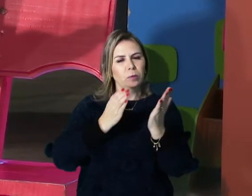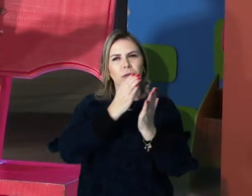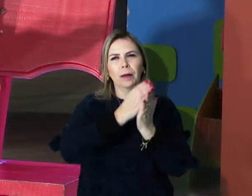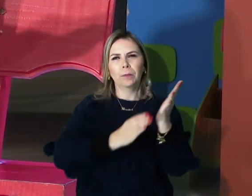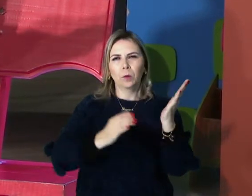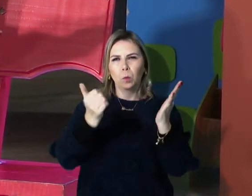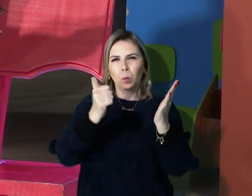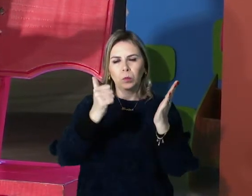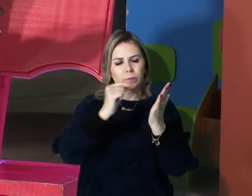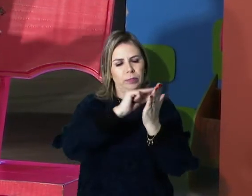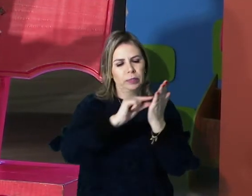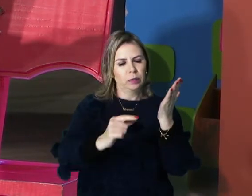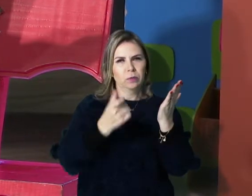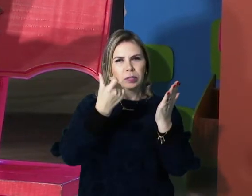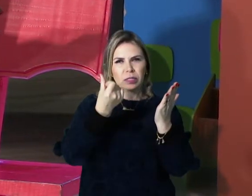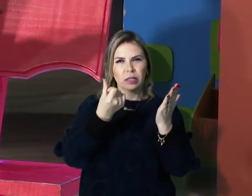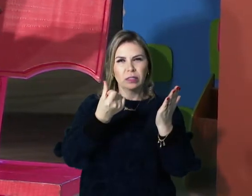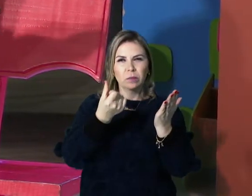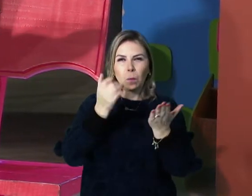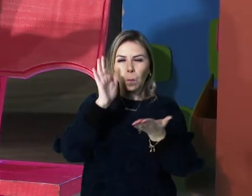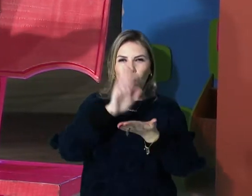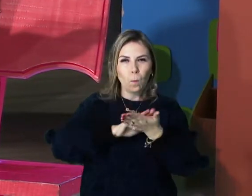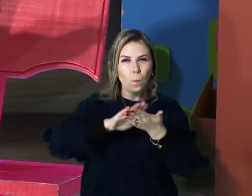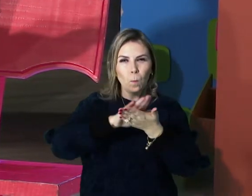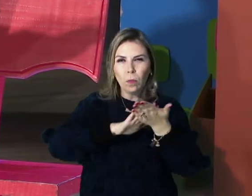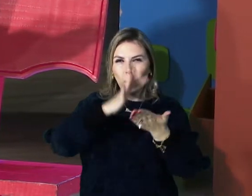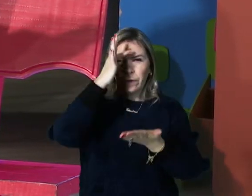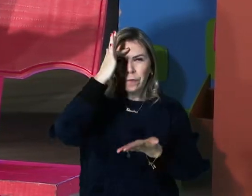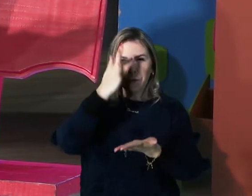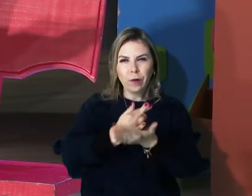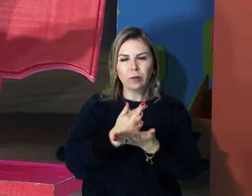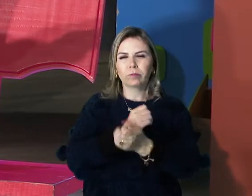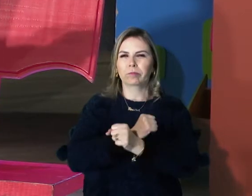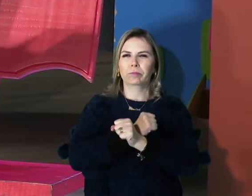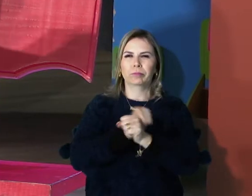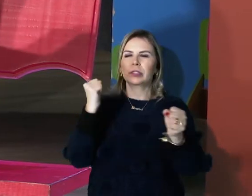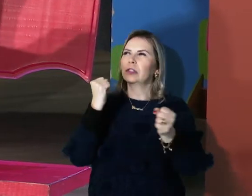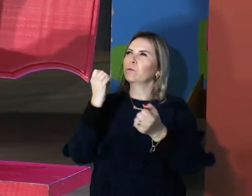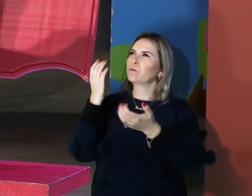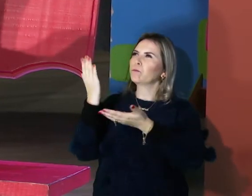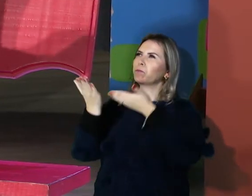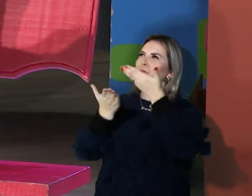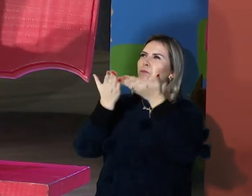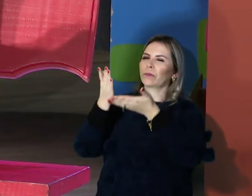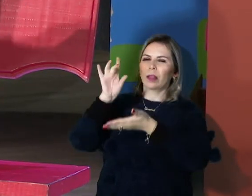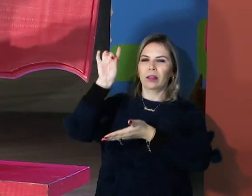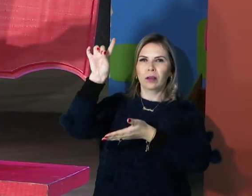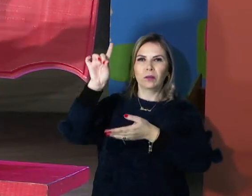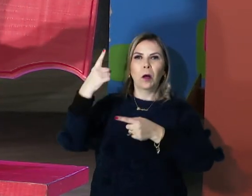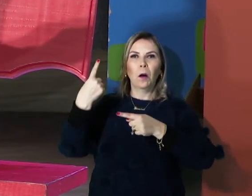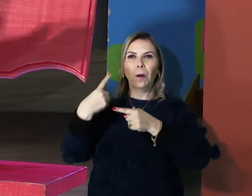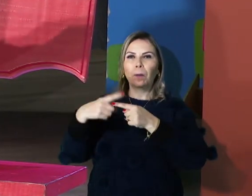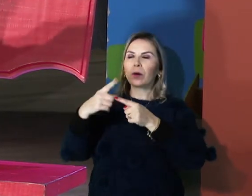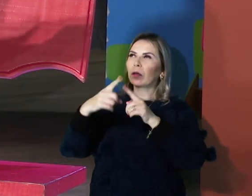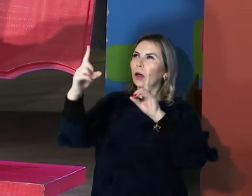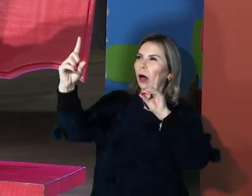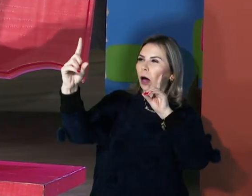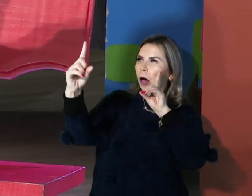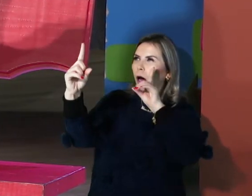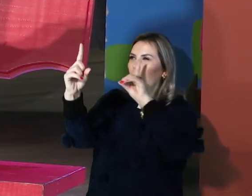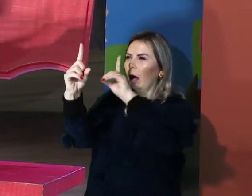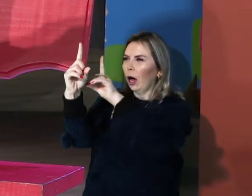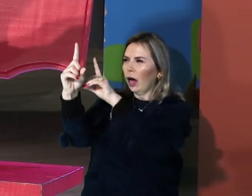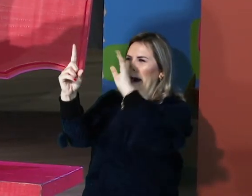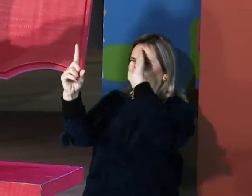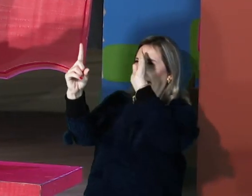6. Sem fé, ninguém pode agradar a Deus. Porque quem vai a Ele precisa crer que Ele